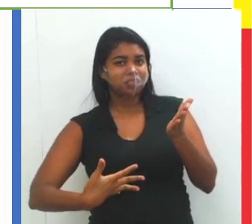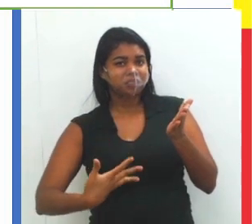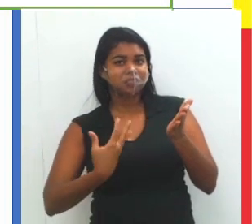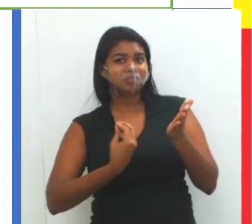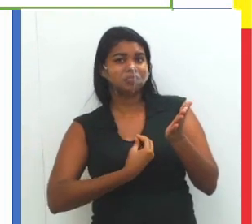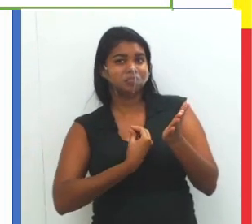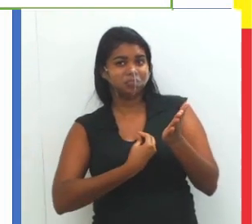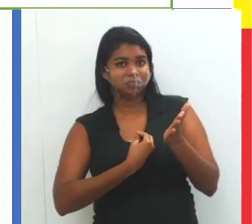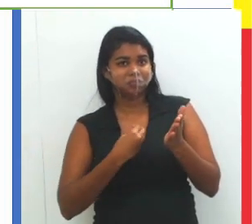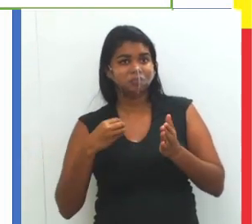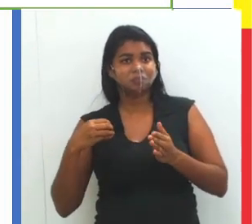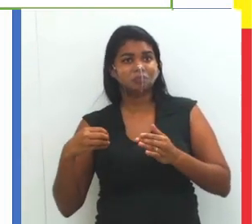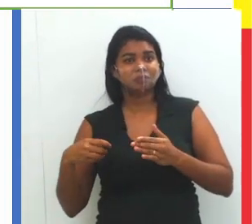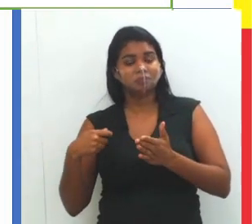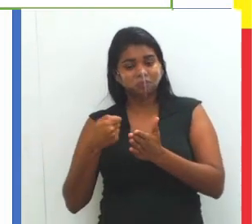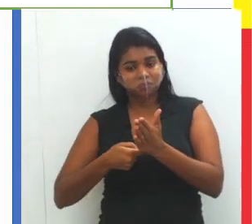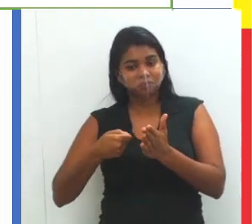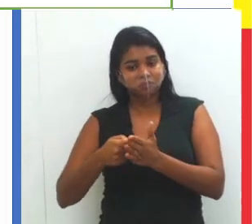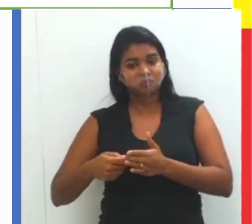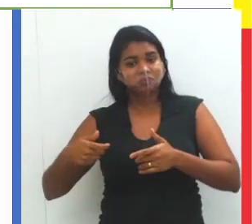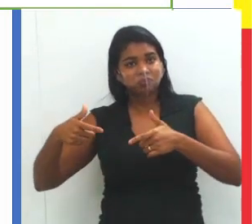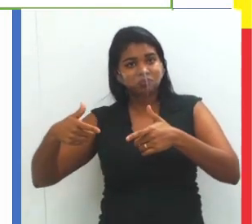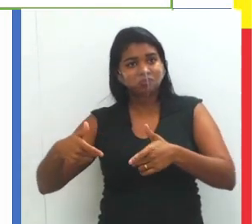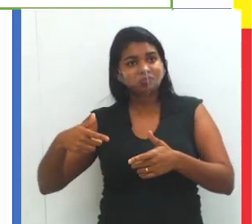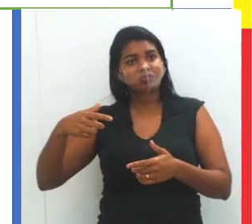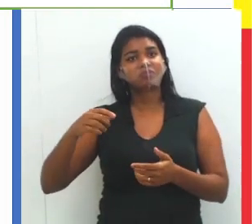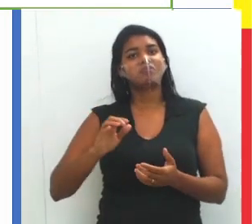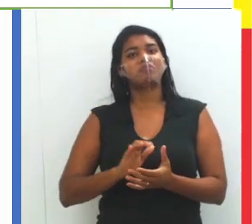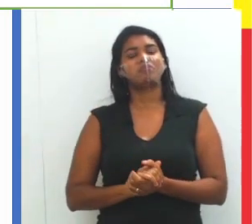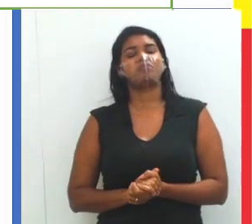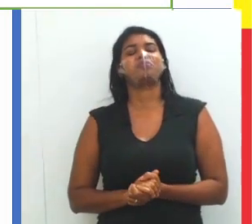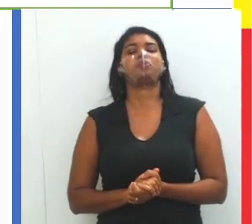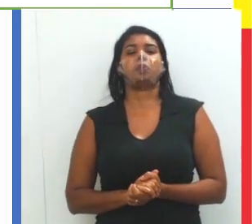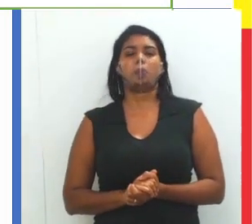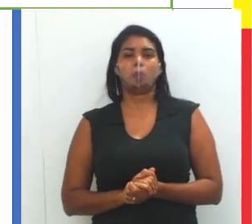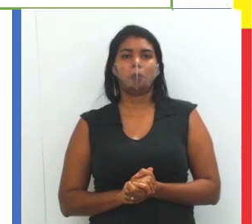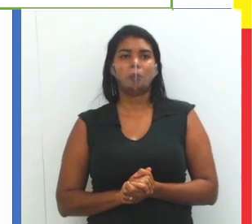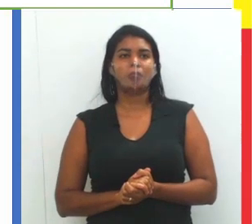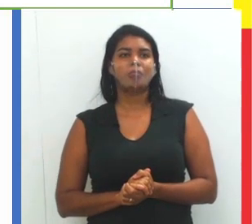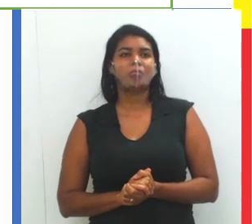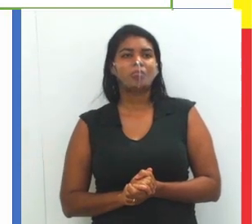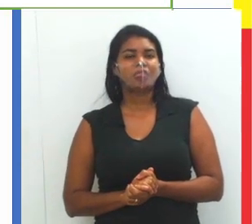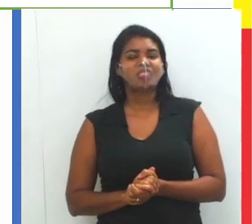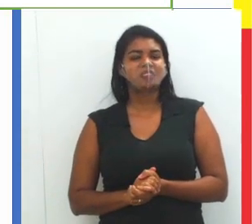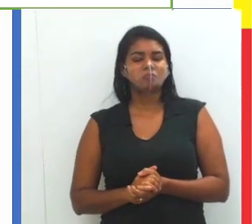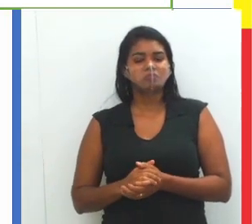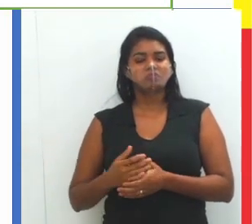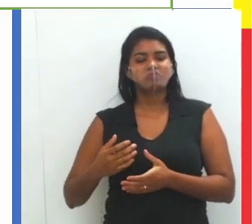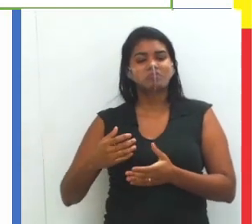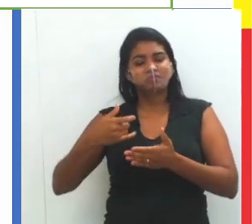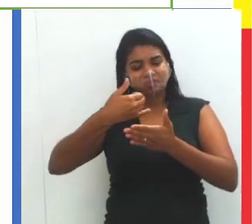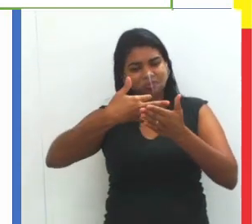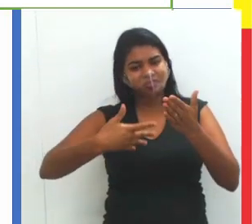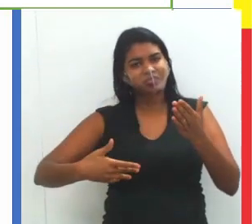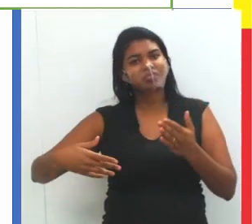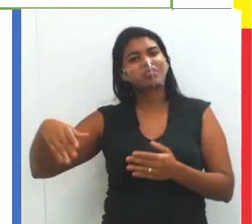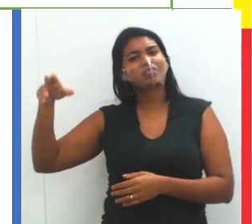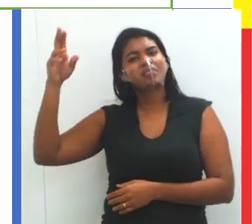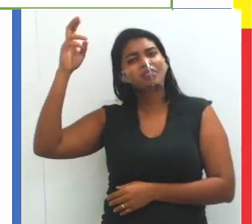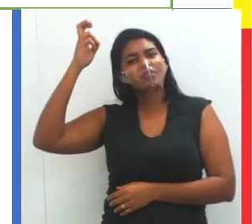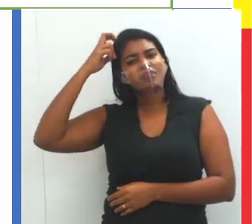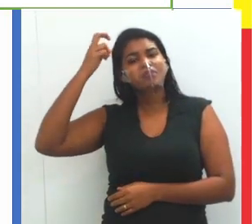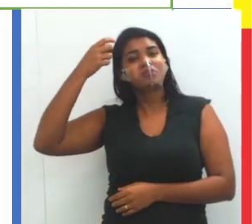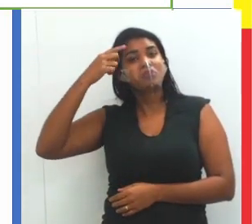povo nordestino. Veja aí, retratando novamente o Nordeste, não é isso? as tradições culturais e o cotidiano